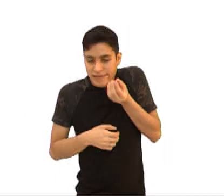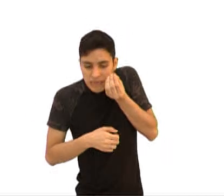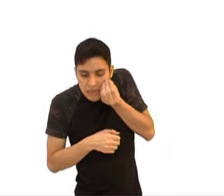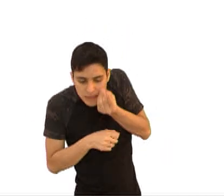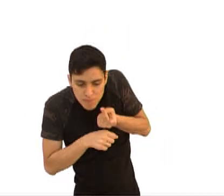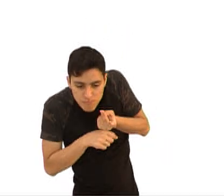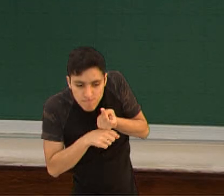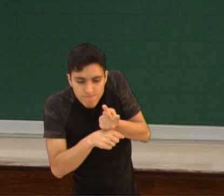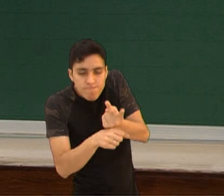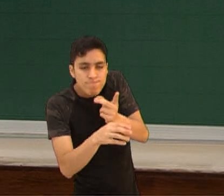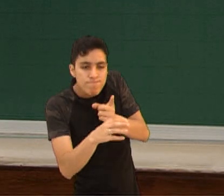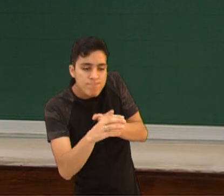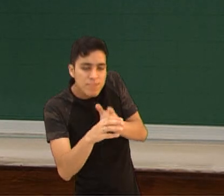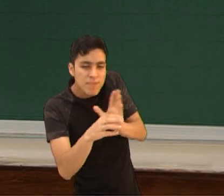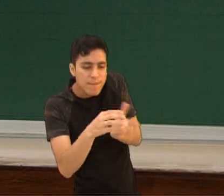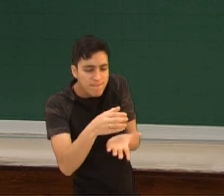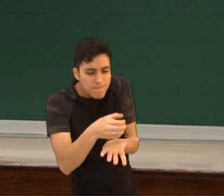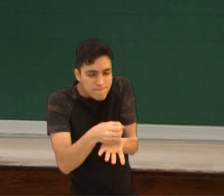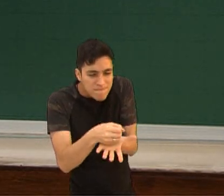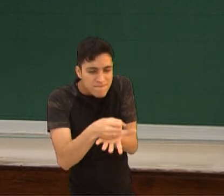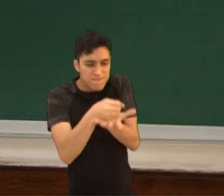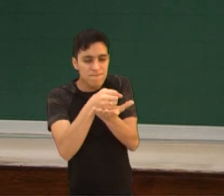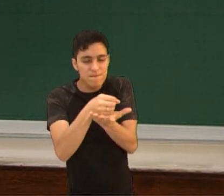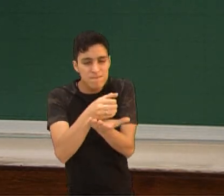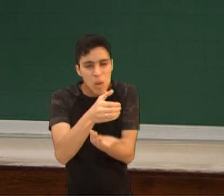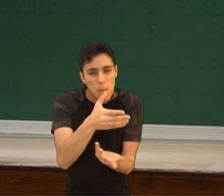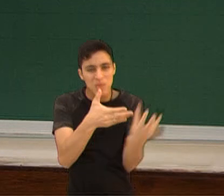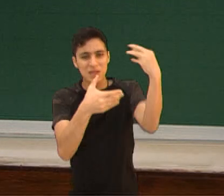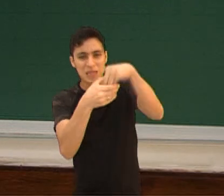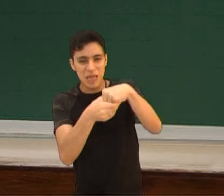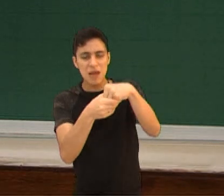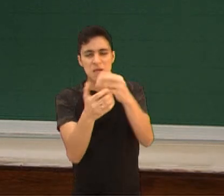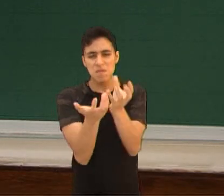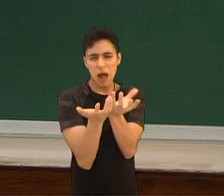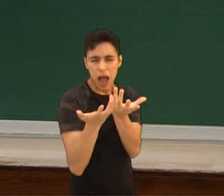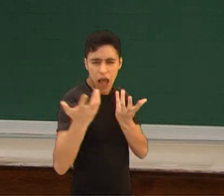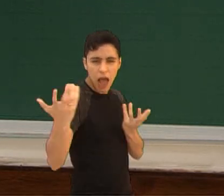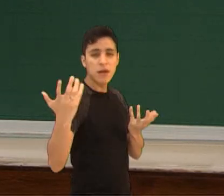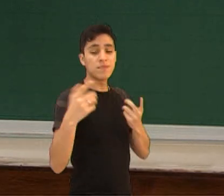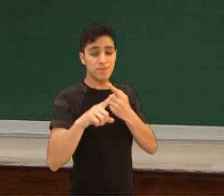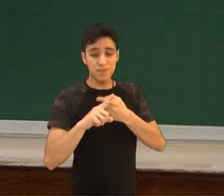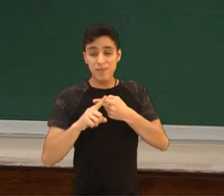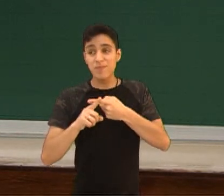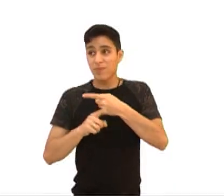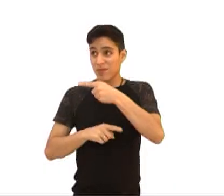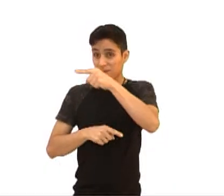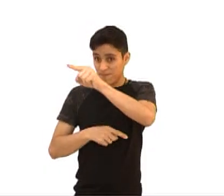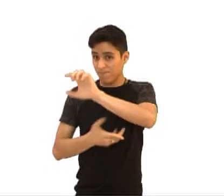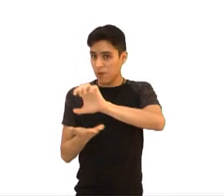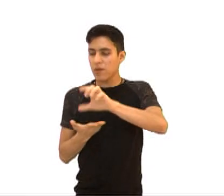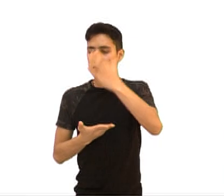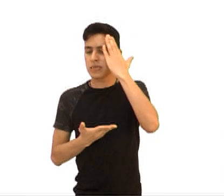sustentabilidade das cidades. Sabem a importância que a cidade tem, né, para os seus habitantes.